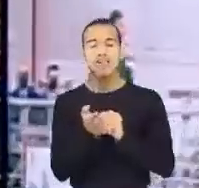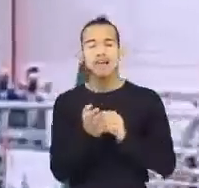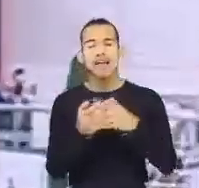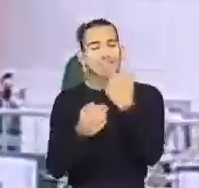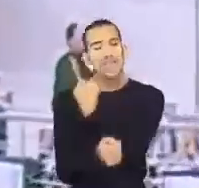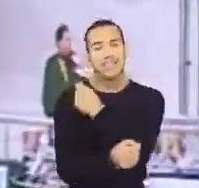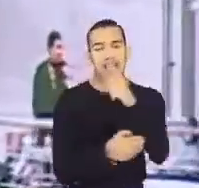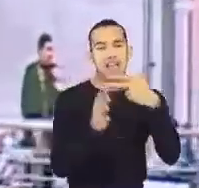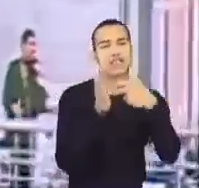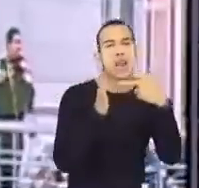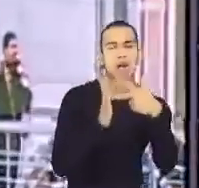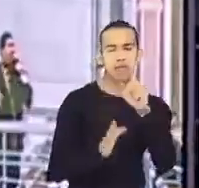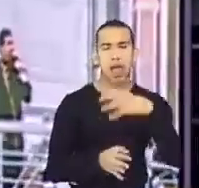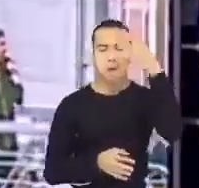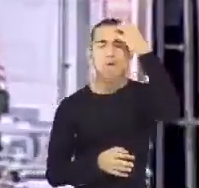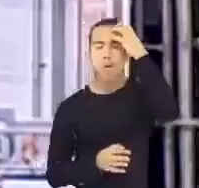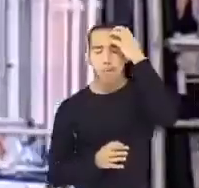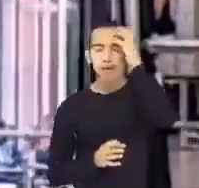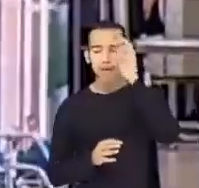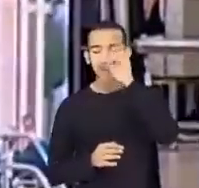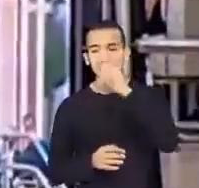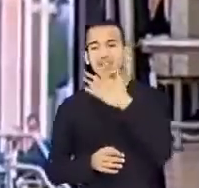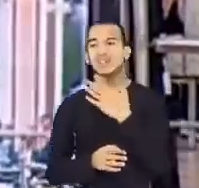culpado. E se tem